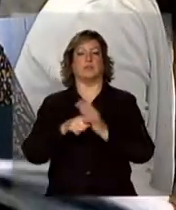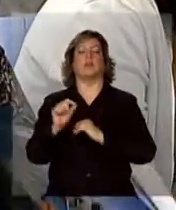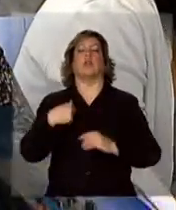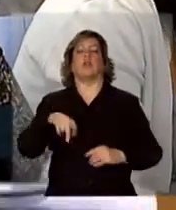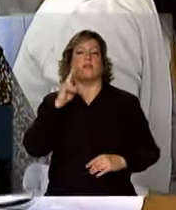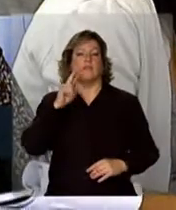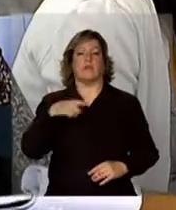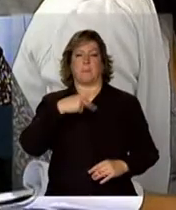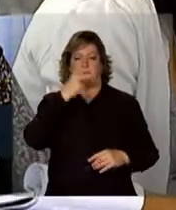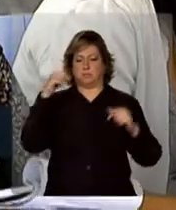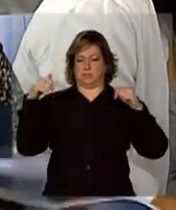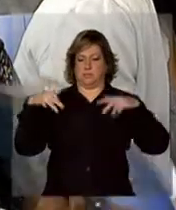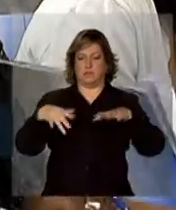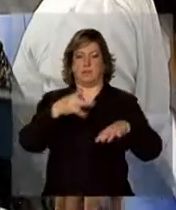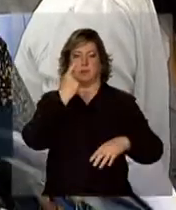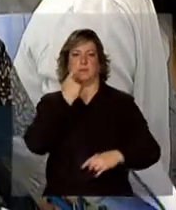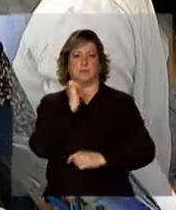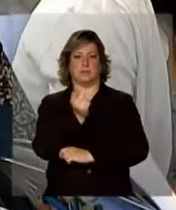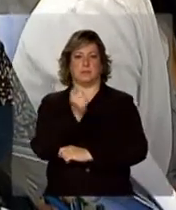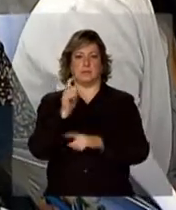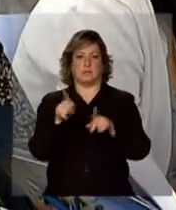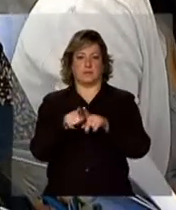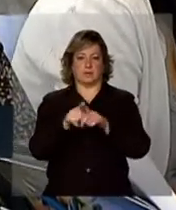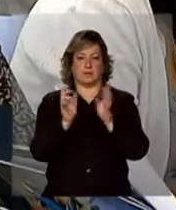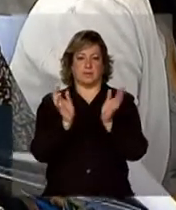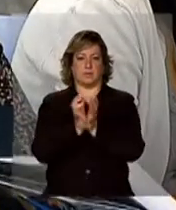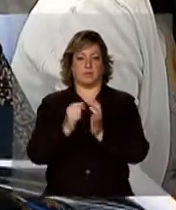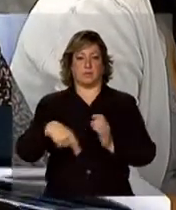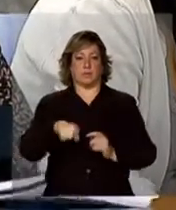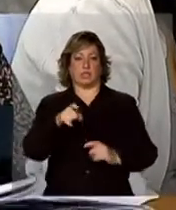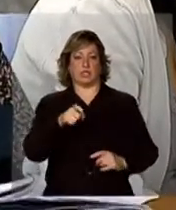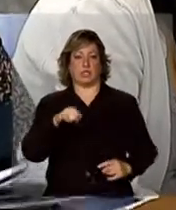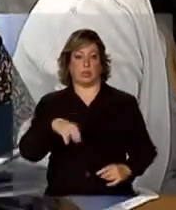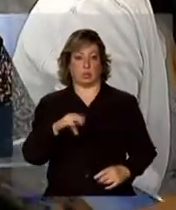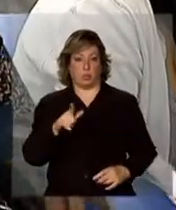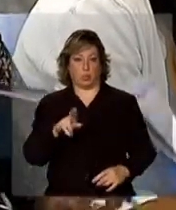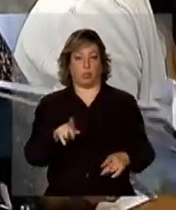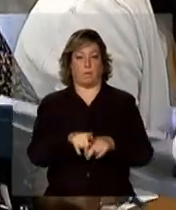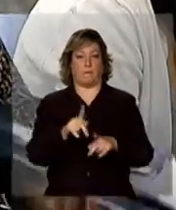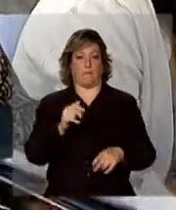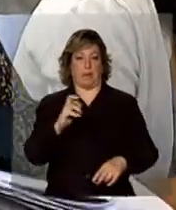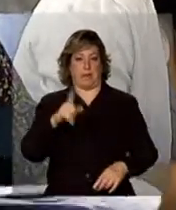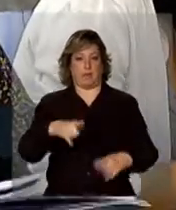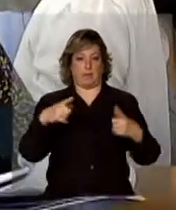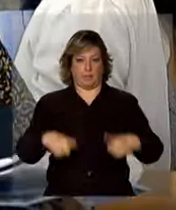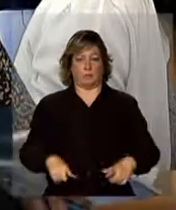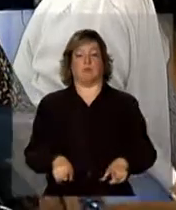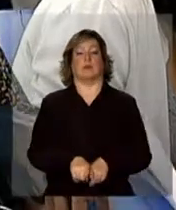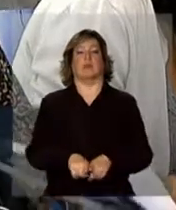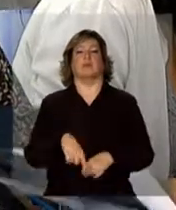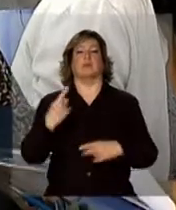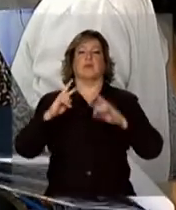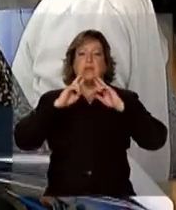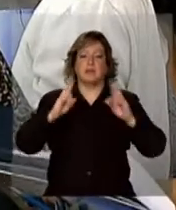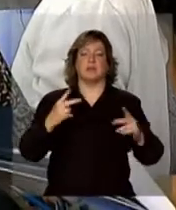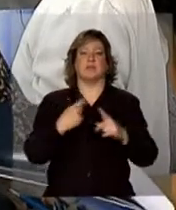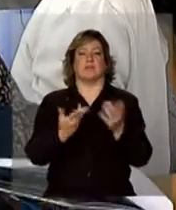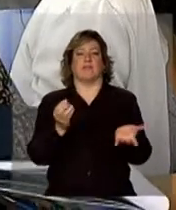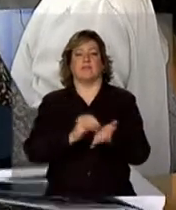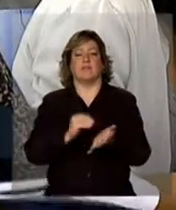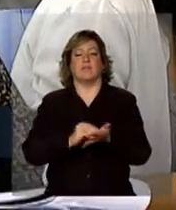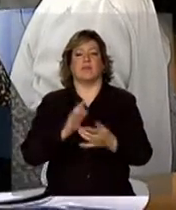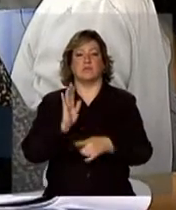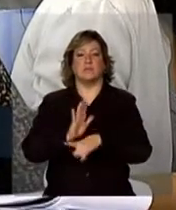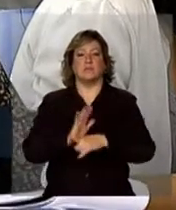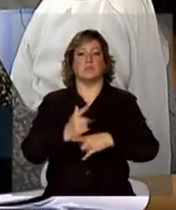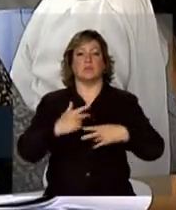manifestos de pescadores e ribeirinhos na região da Volta Grande do Xingu, no Pará, justamente reclamando da falta de infraestrutura e